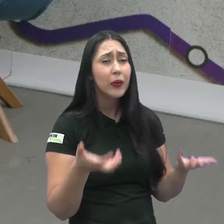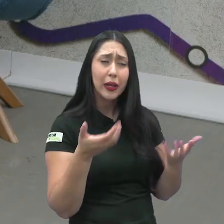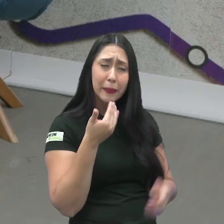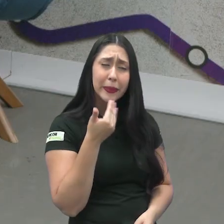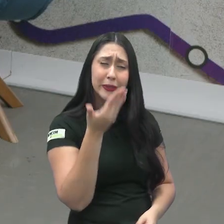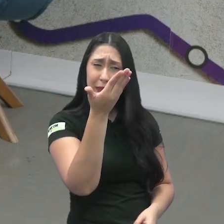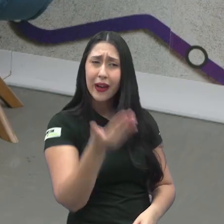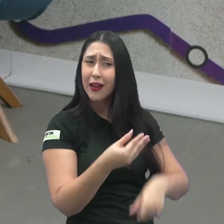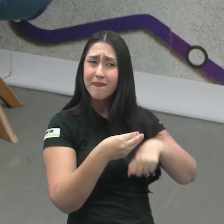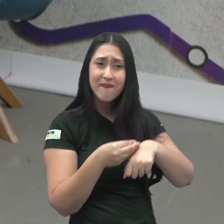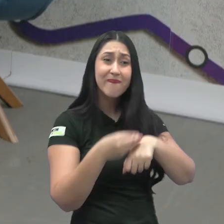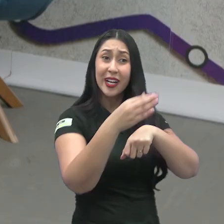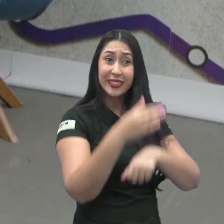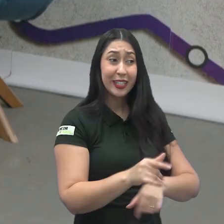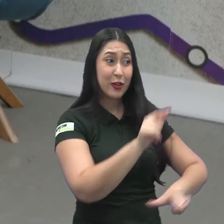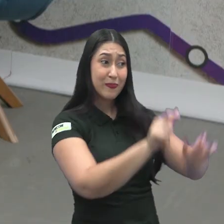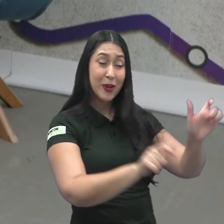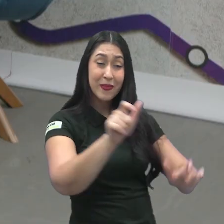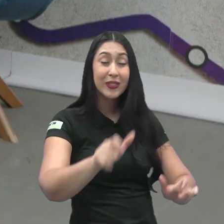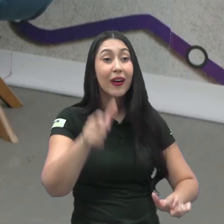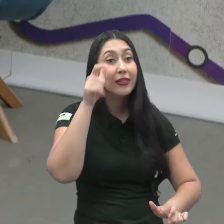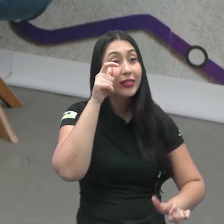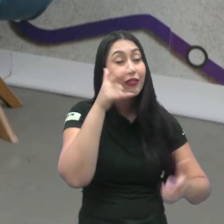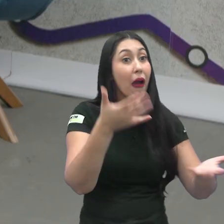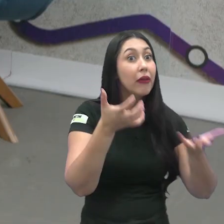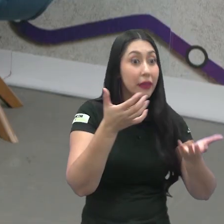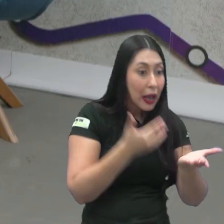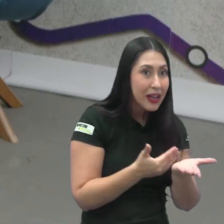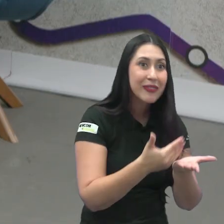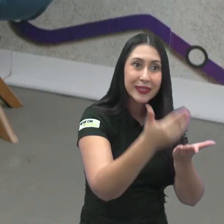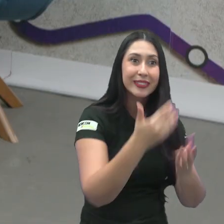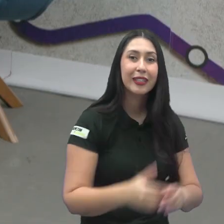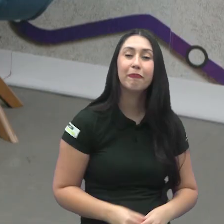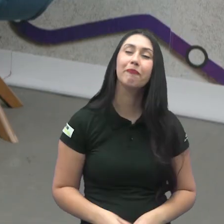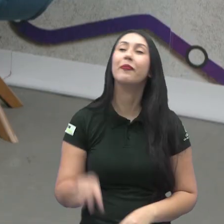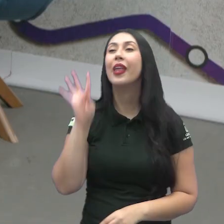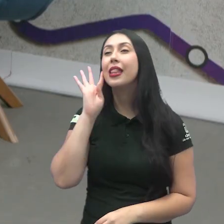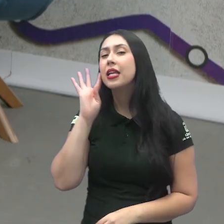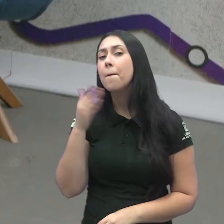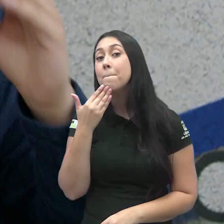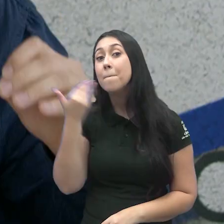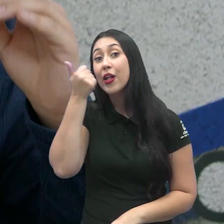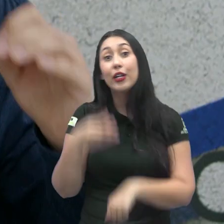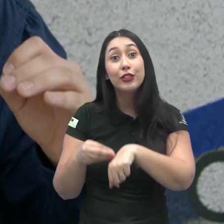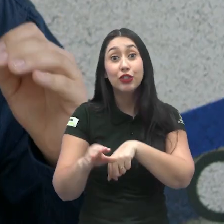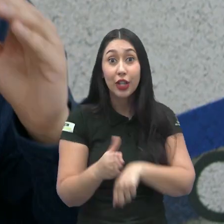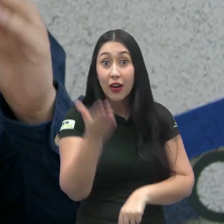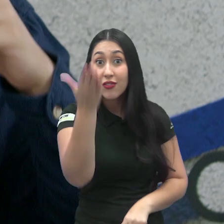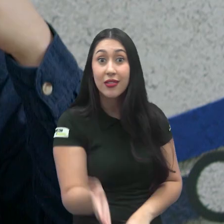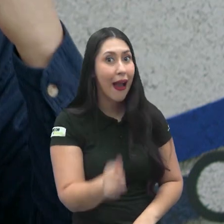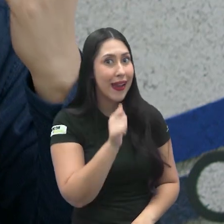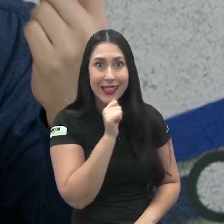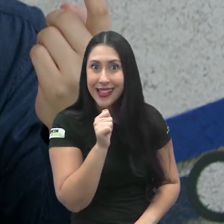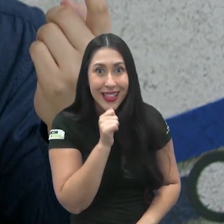que o senhor passe a dica para quem está em casa, né, nos assistindo, para quem quer seguir nessa carreira. Beleza, acho que a dica que eu melhor posso dar para quem